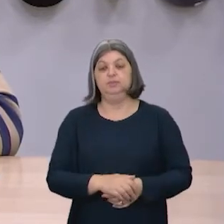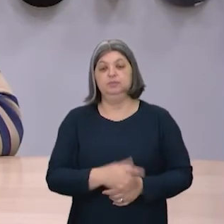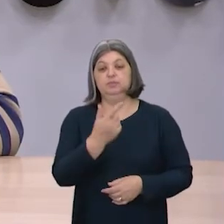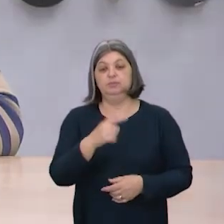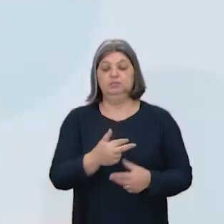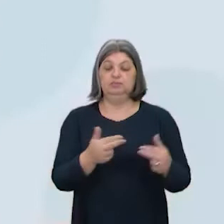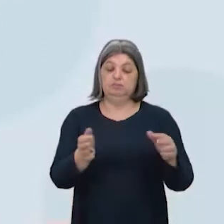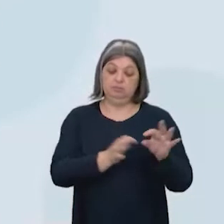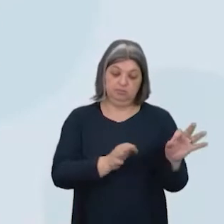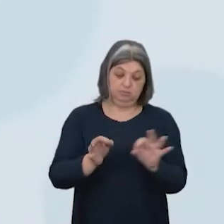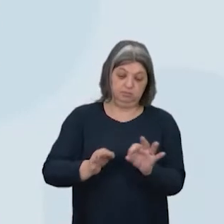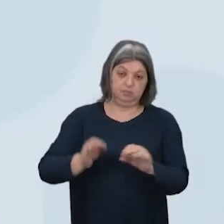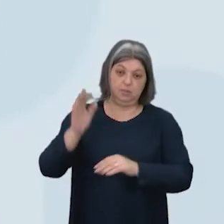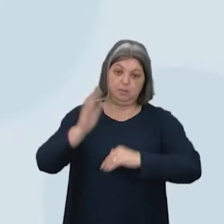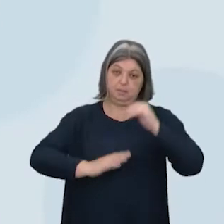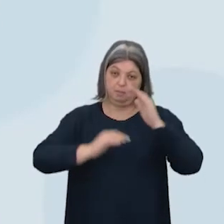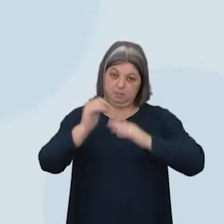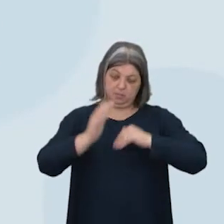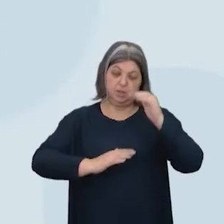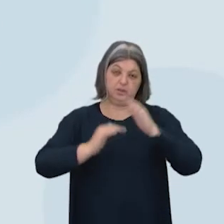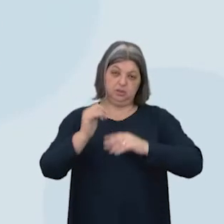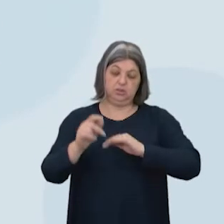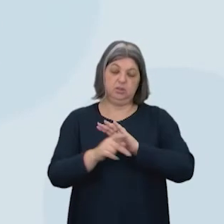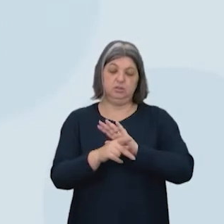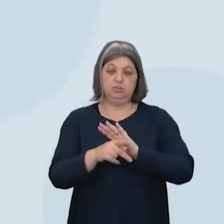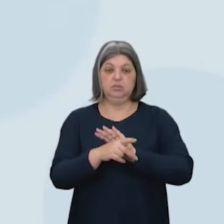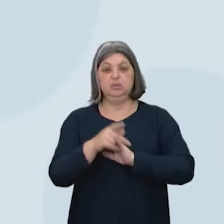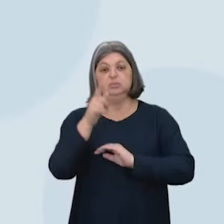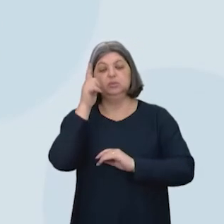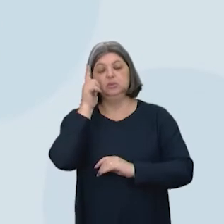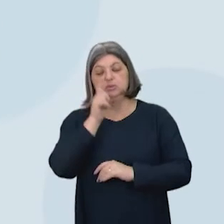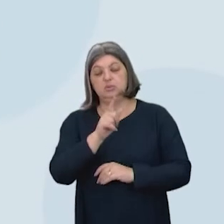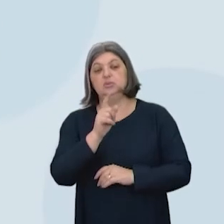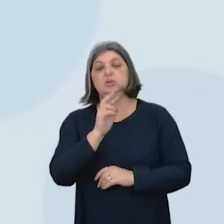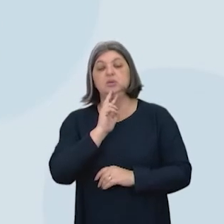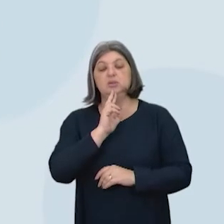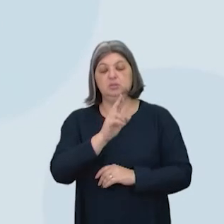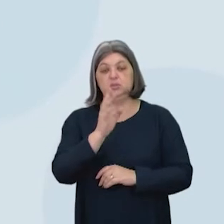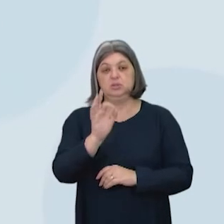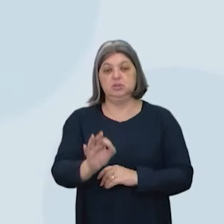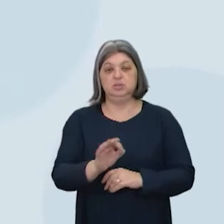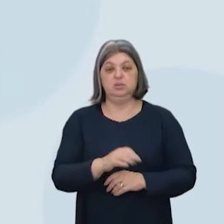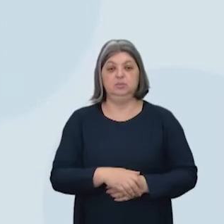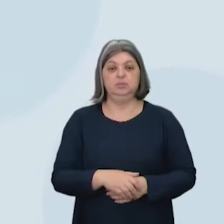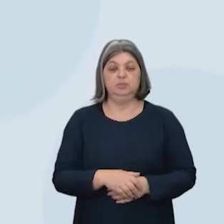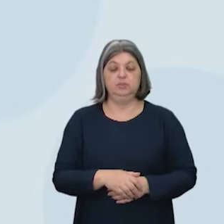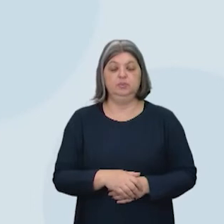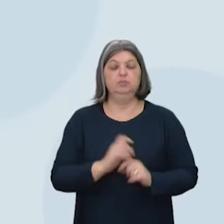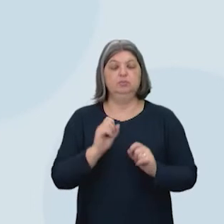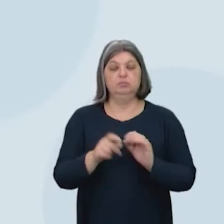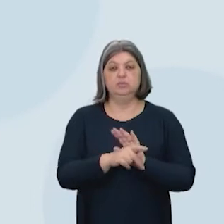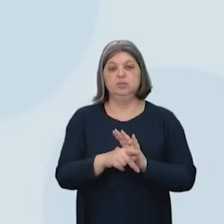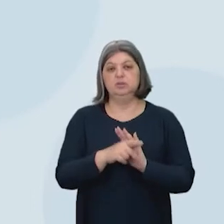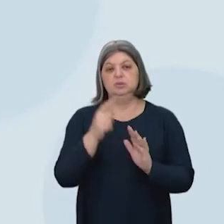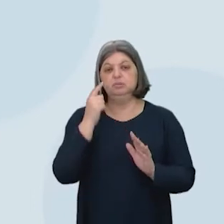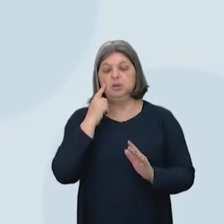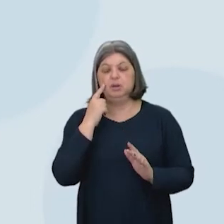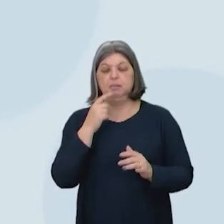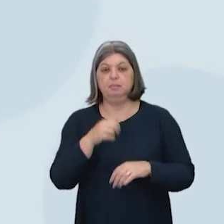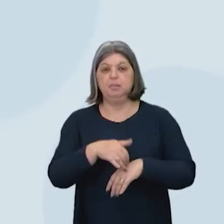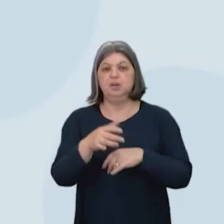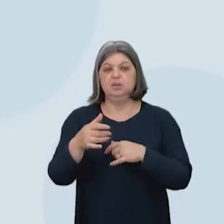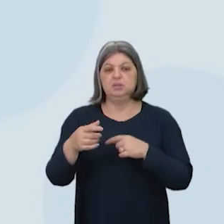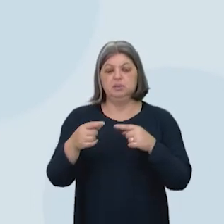ajudam a organizar a prática que levam a resultados mais fidedignos. O que é resultado mais